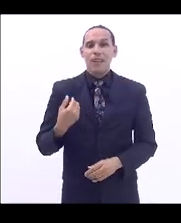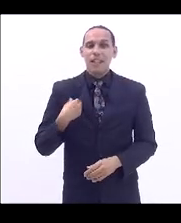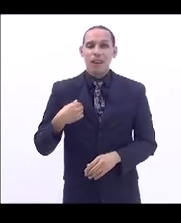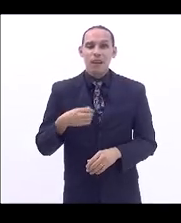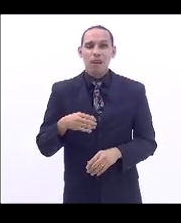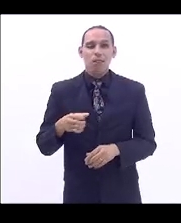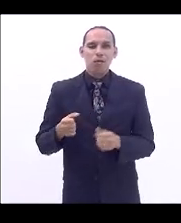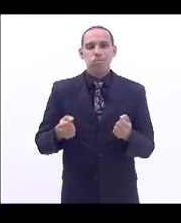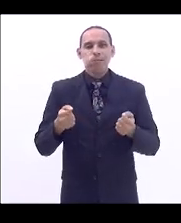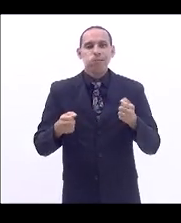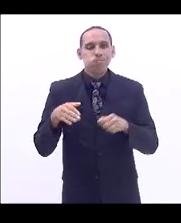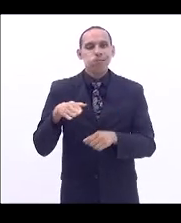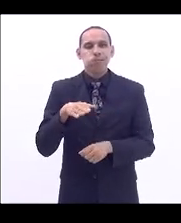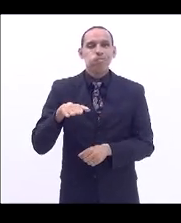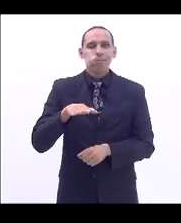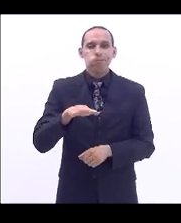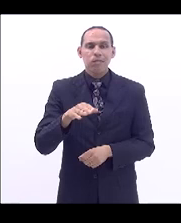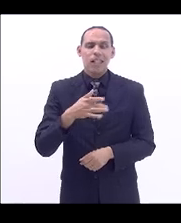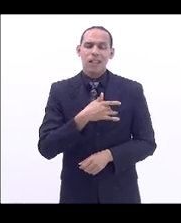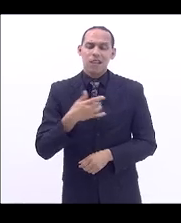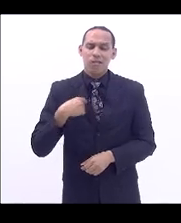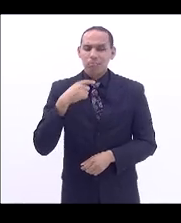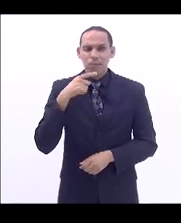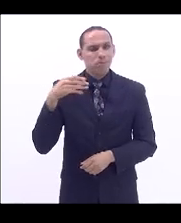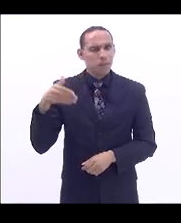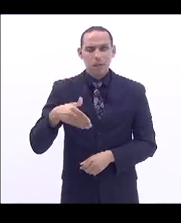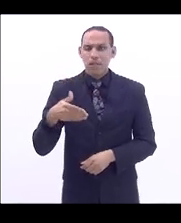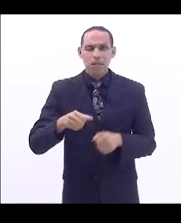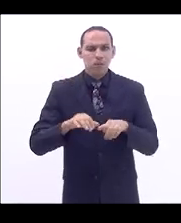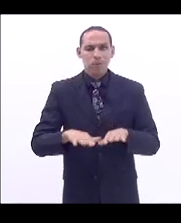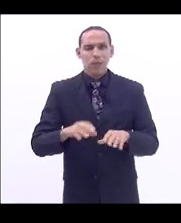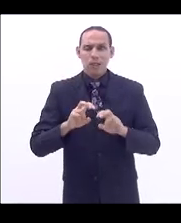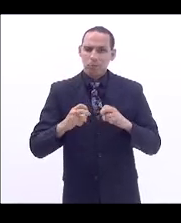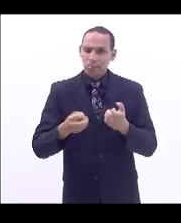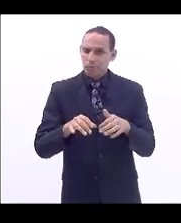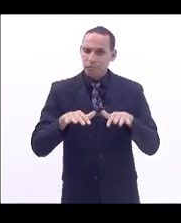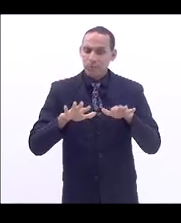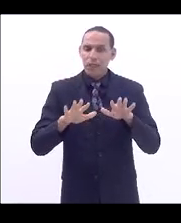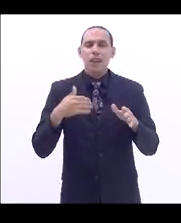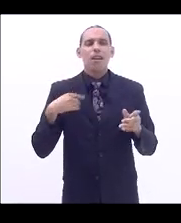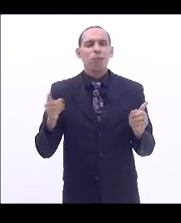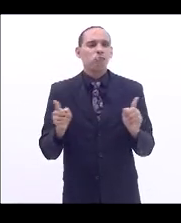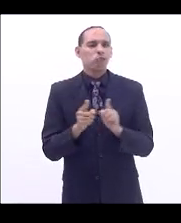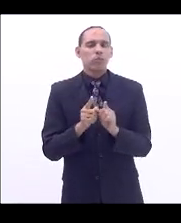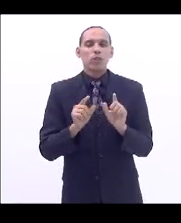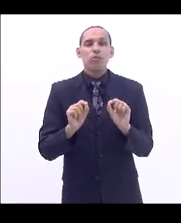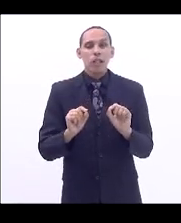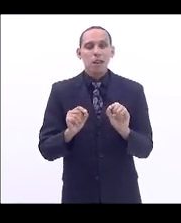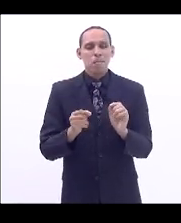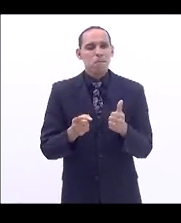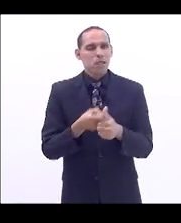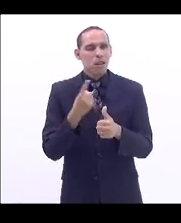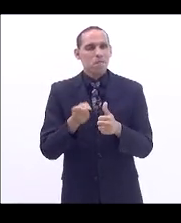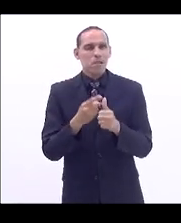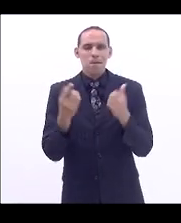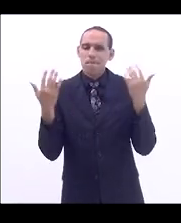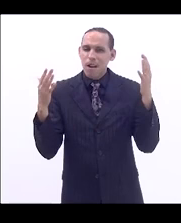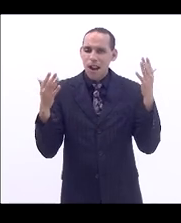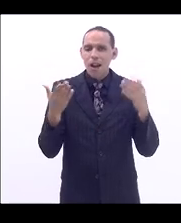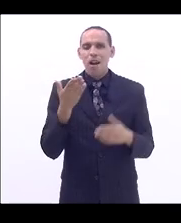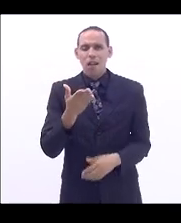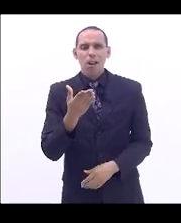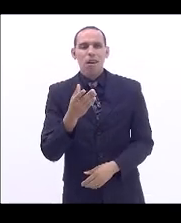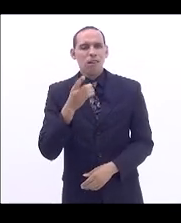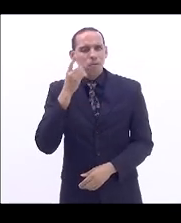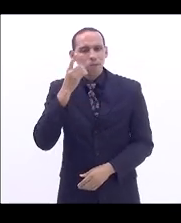deslocamento por questões de saúde não pode ficar presencialmente no plenário não serei breve quero parabenizar deputada Martha Rocha com eles e ativa